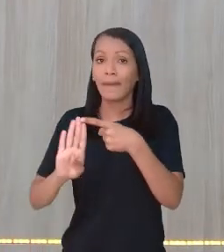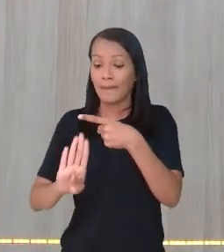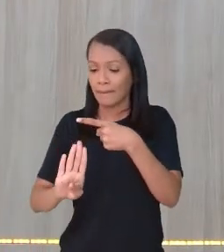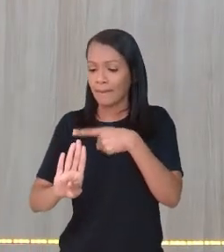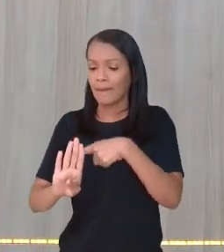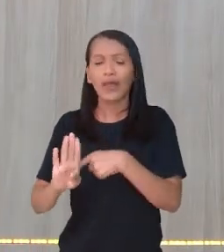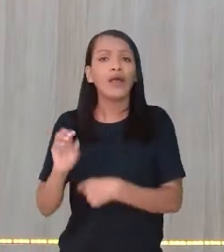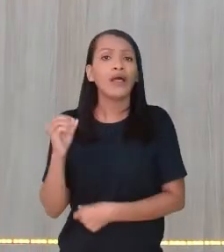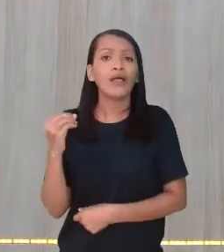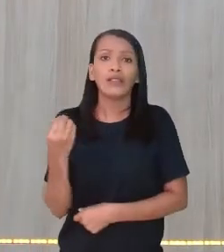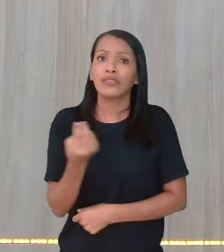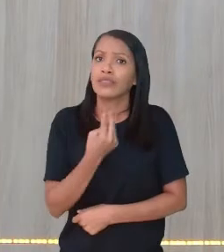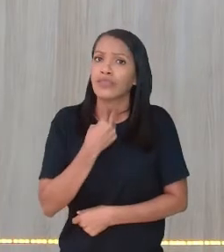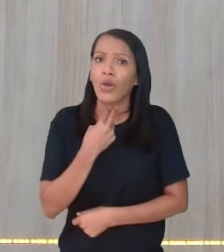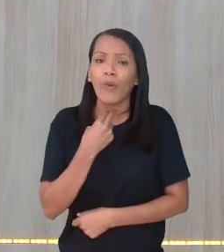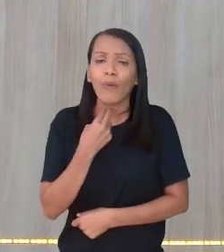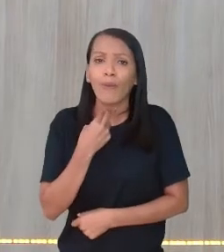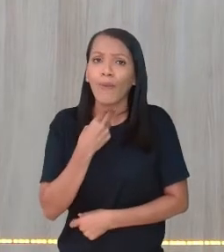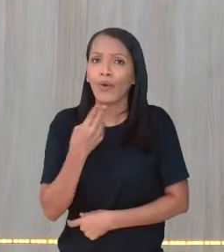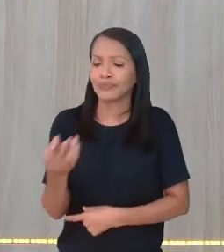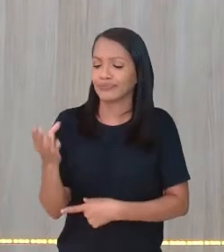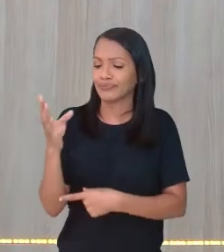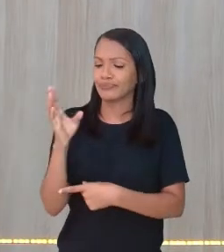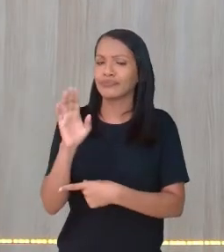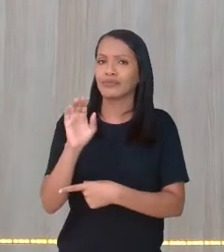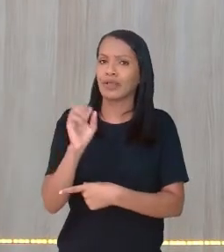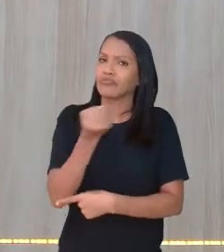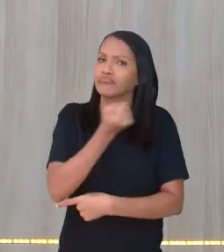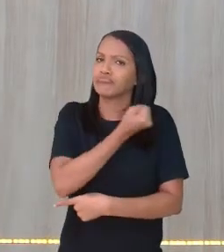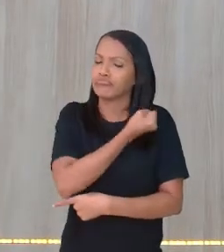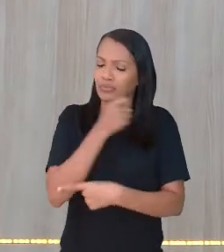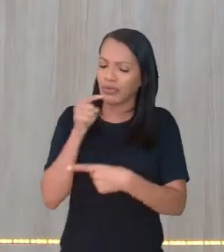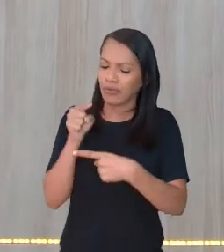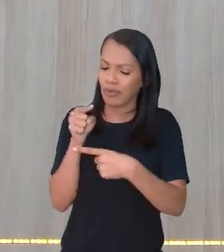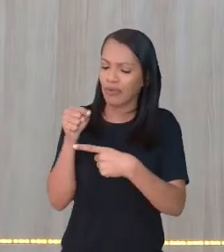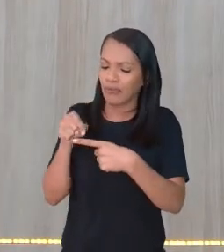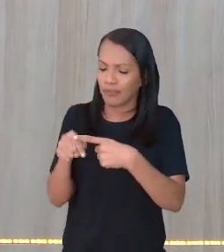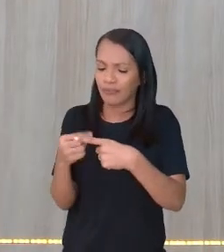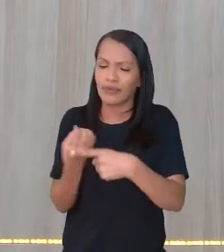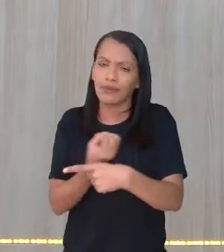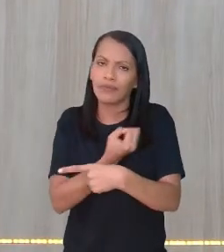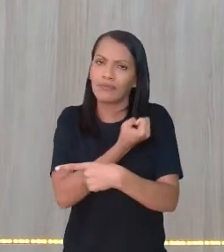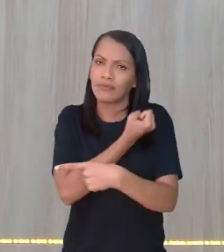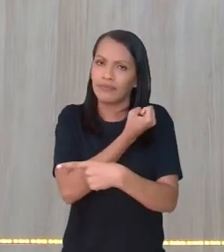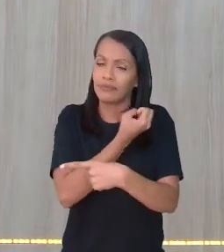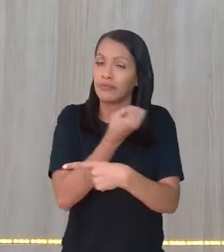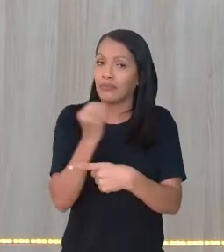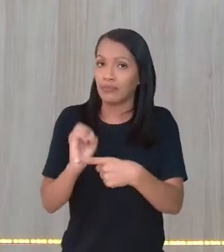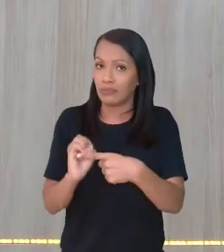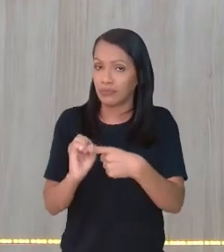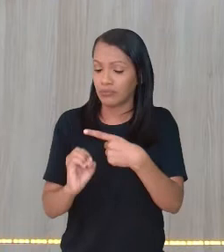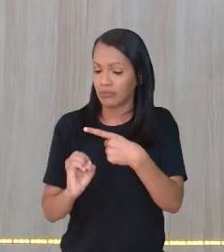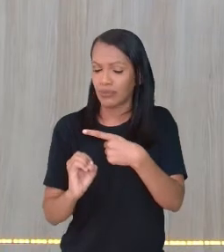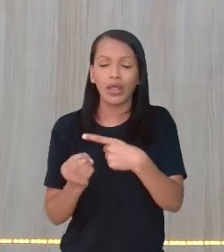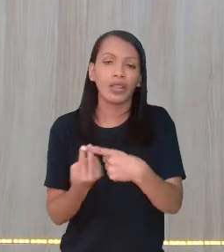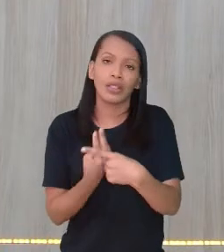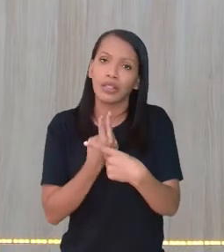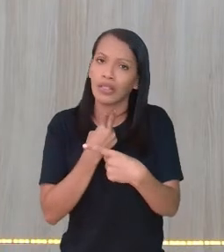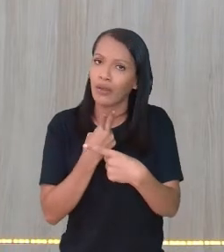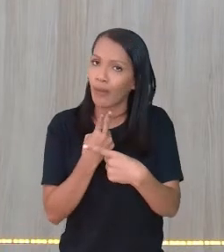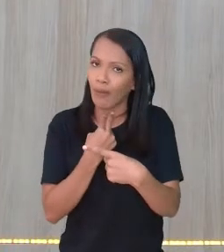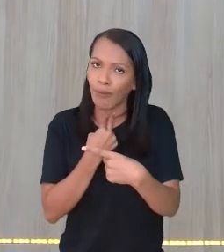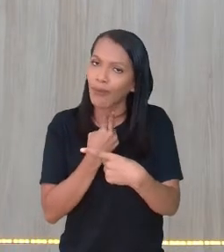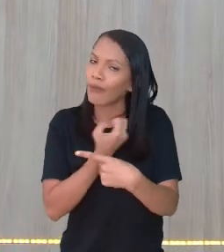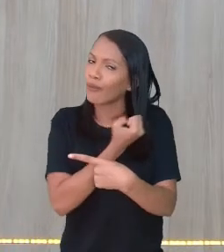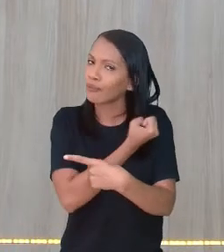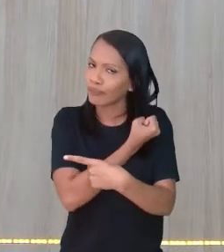zero, porque, como a gente sabe, fração nada mais é do que uma divisão. Um número racional nada mais é do